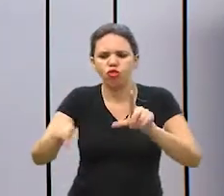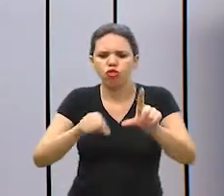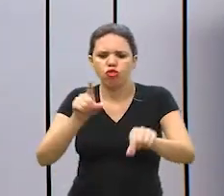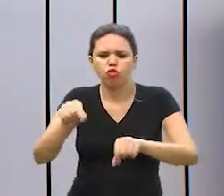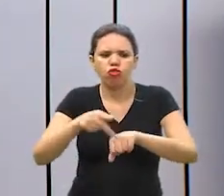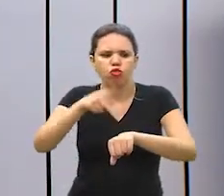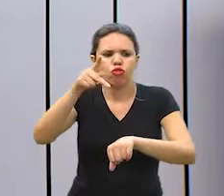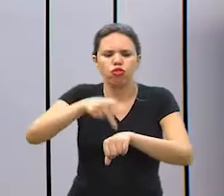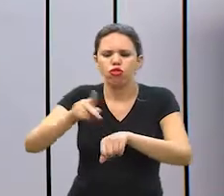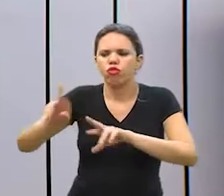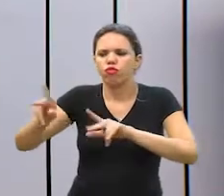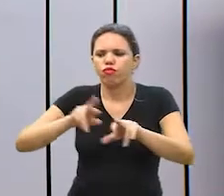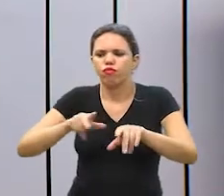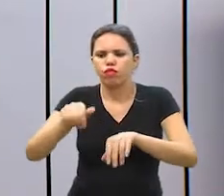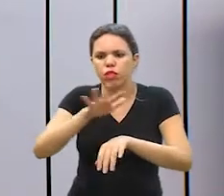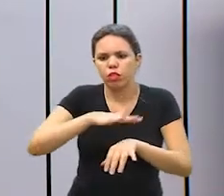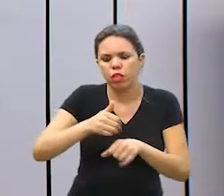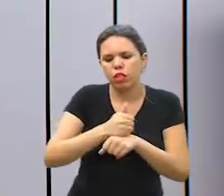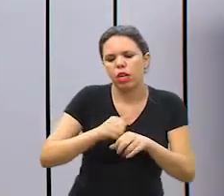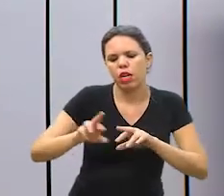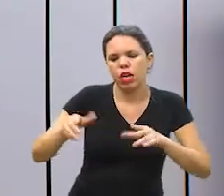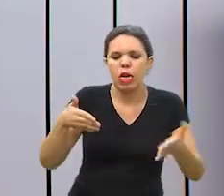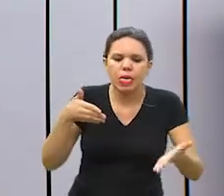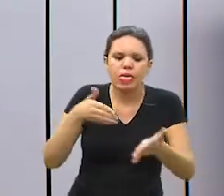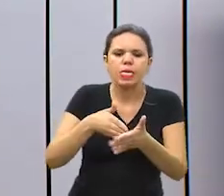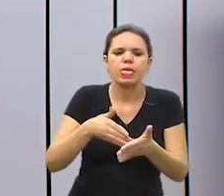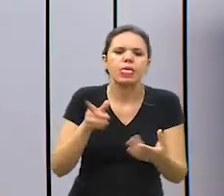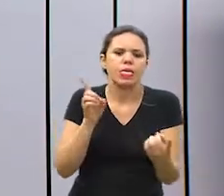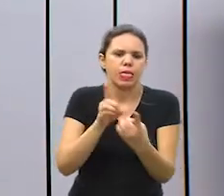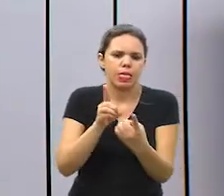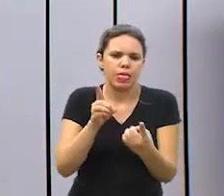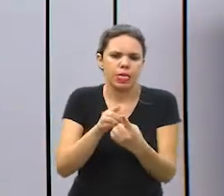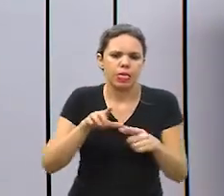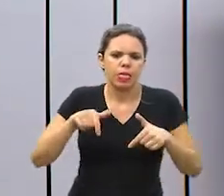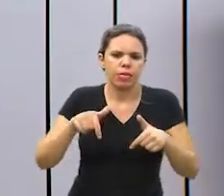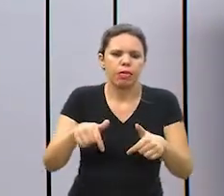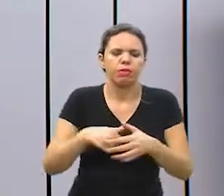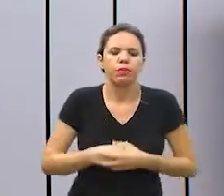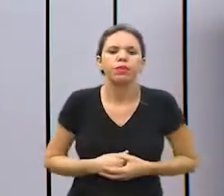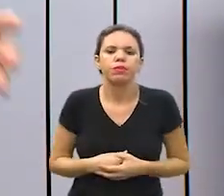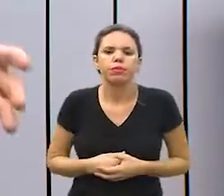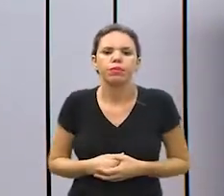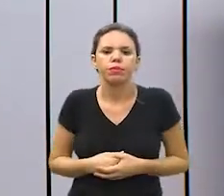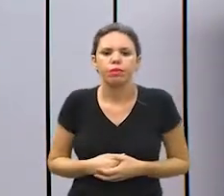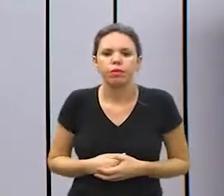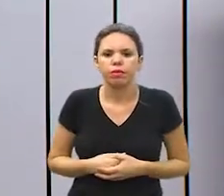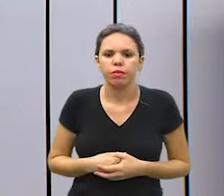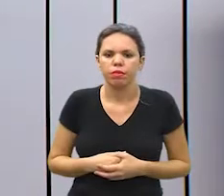especialista naquela área, então restringe muito, né, a área de atuação. Mas esse é um grande gargalo,